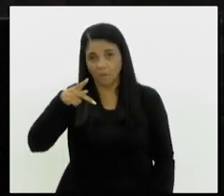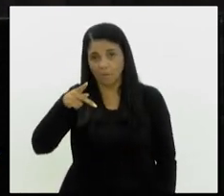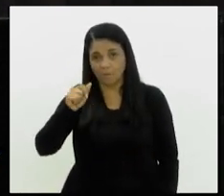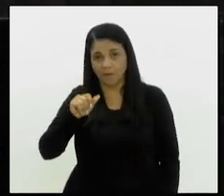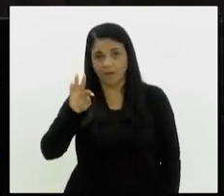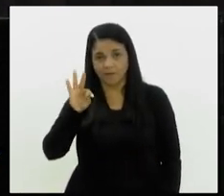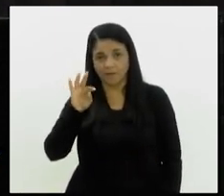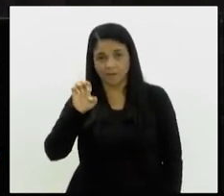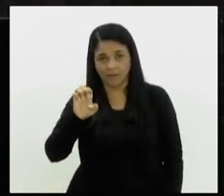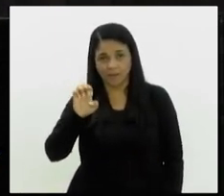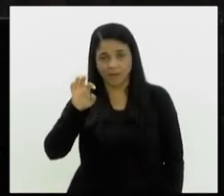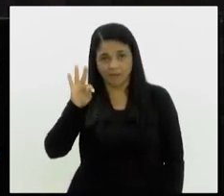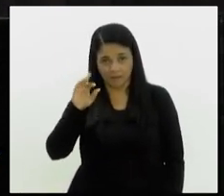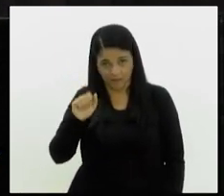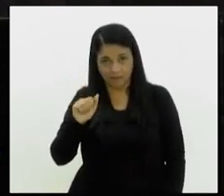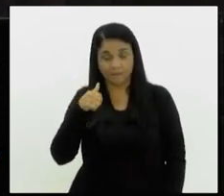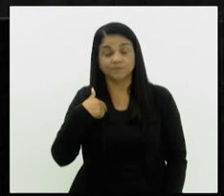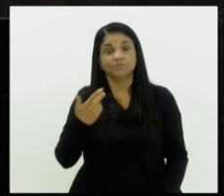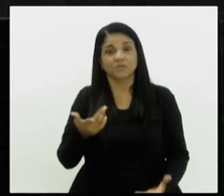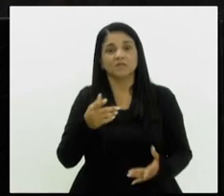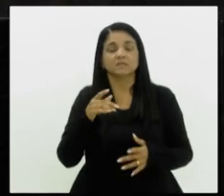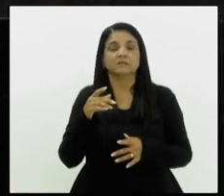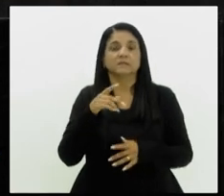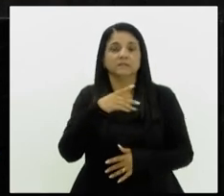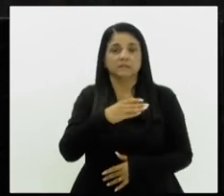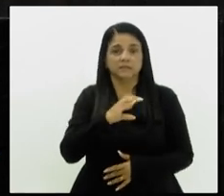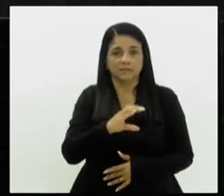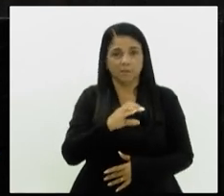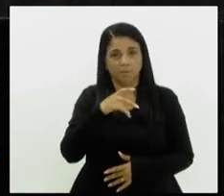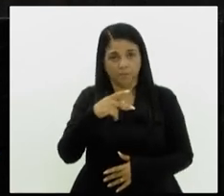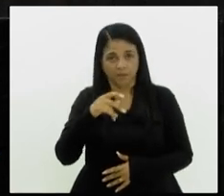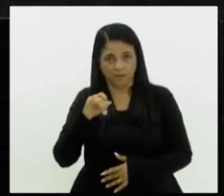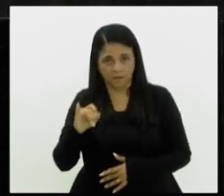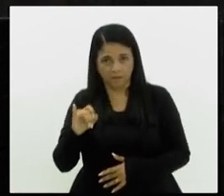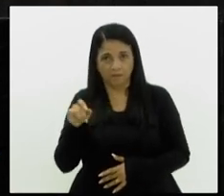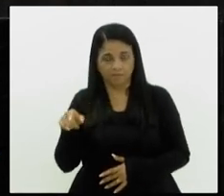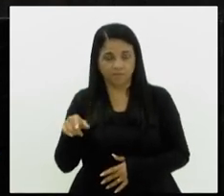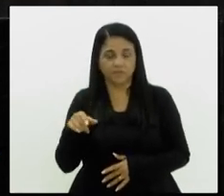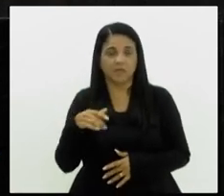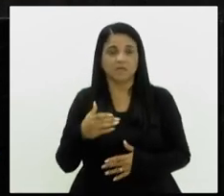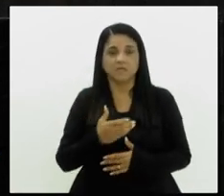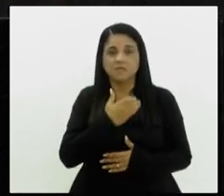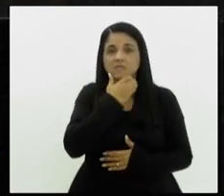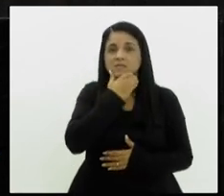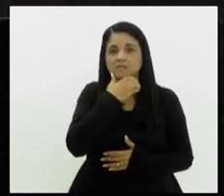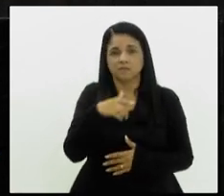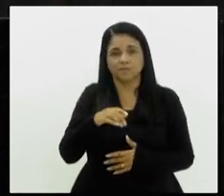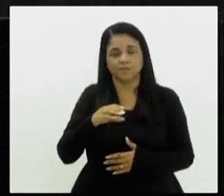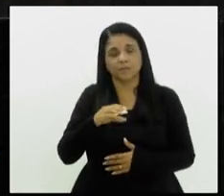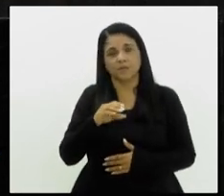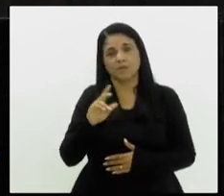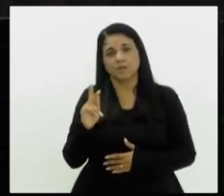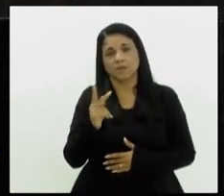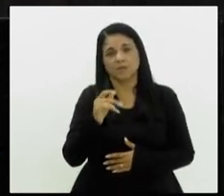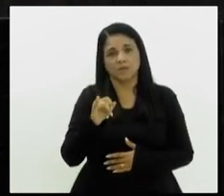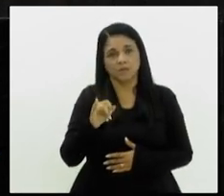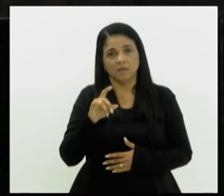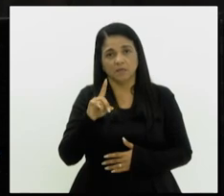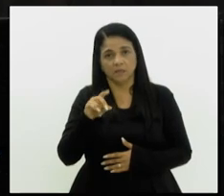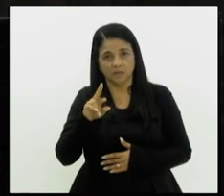Nessa CPI da crise hídrica, a gente mostrou claramente alguns